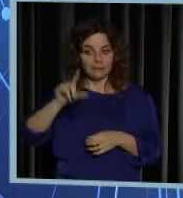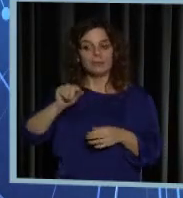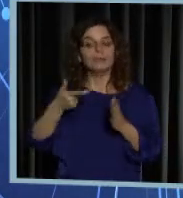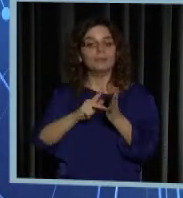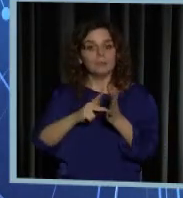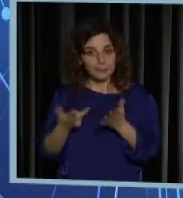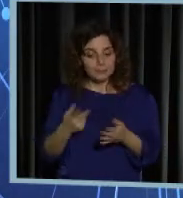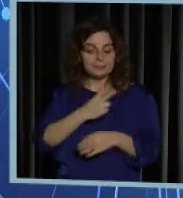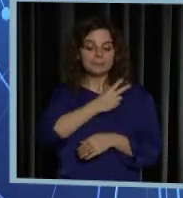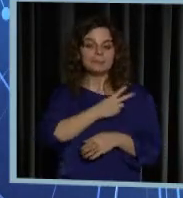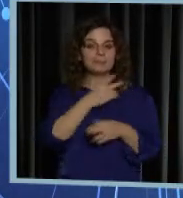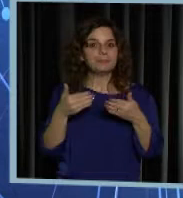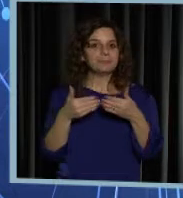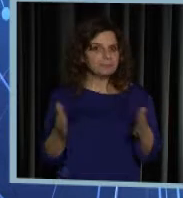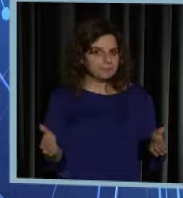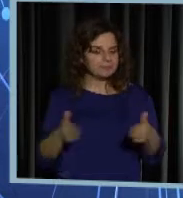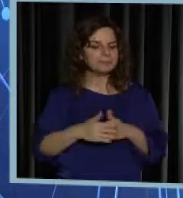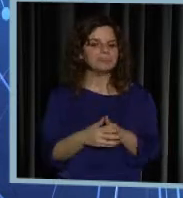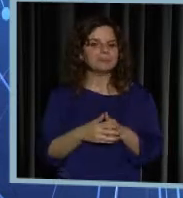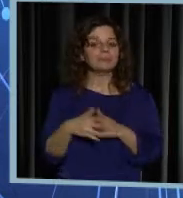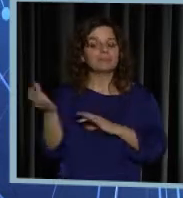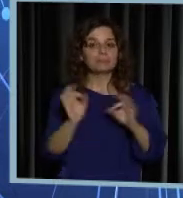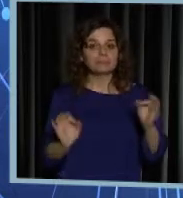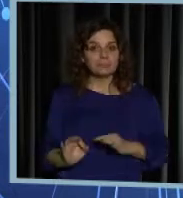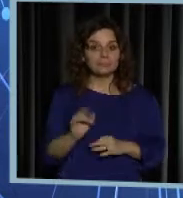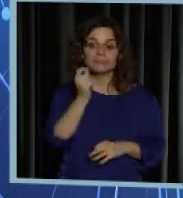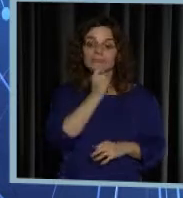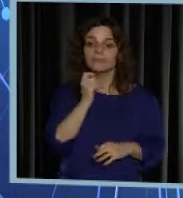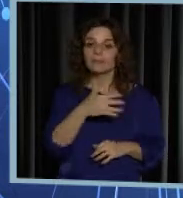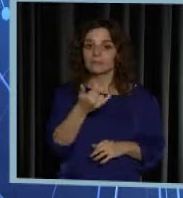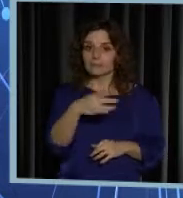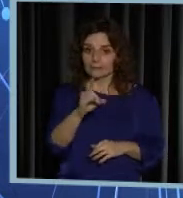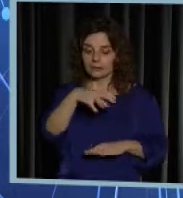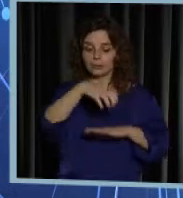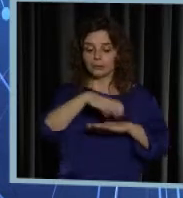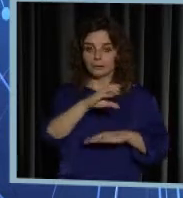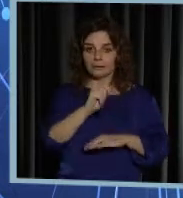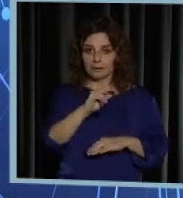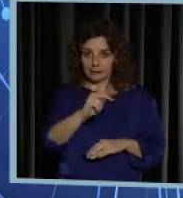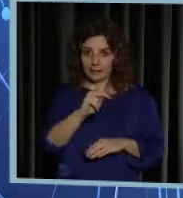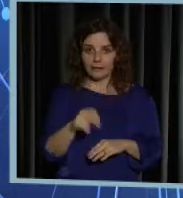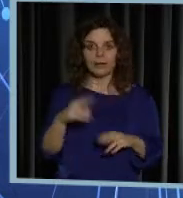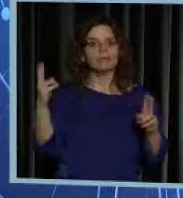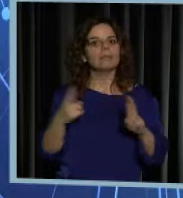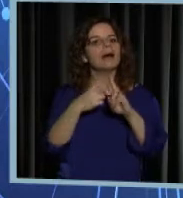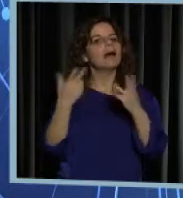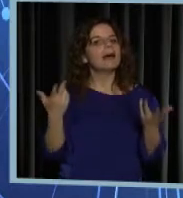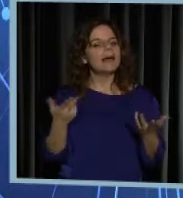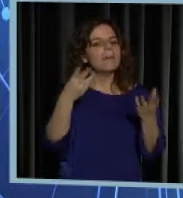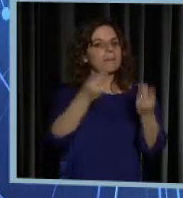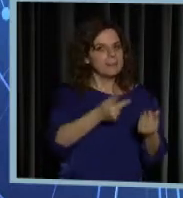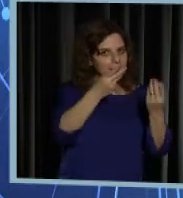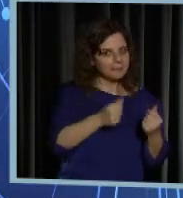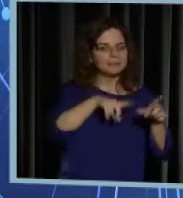Ciências e Tecnologia da Universidade Aberta organiza no dia 26 de maio, no Palácio Ceia, as Jornadas de